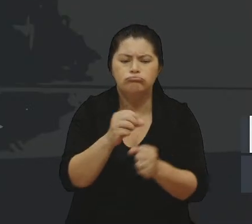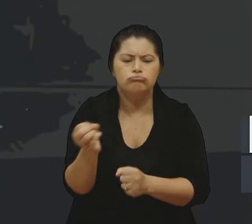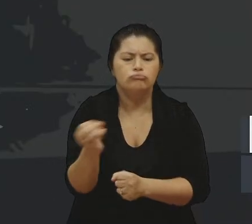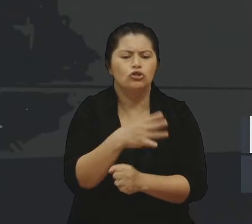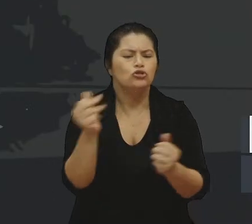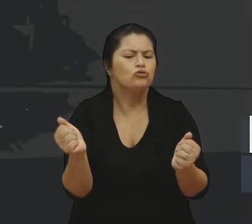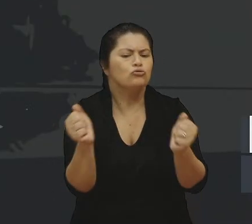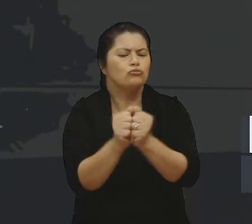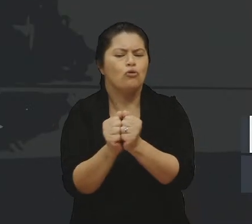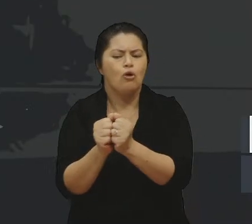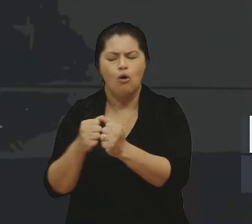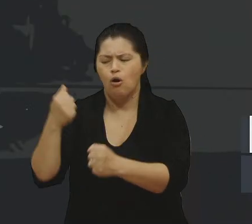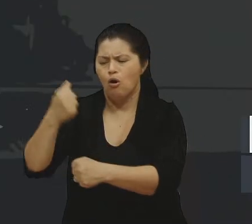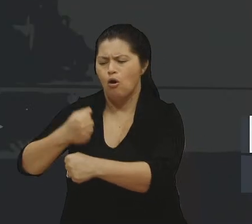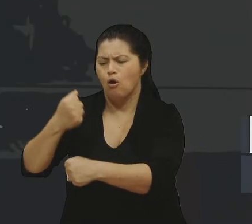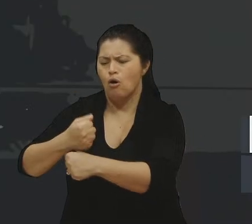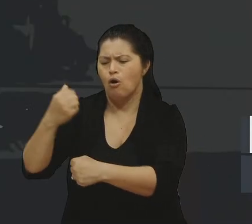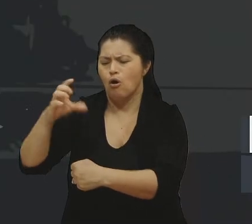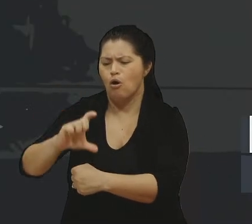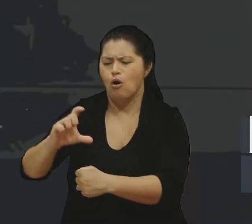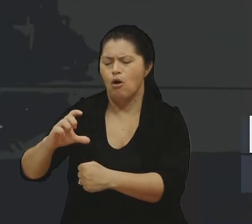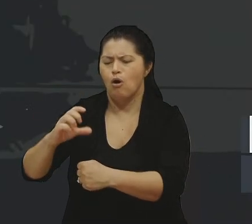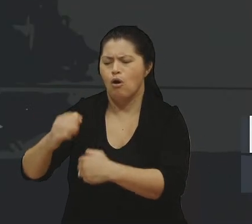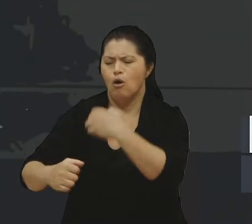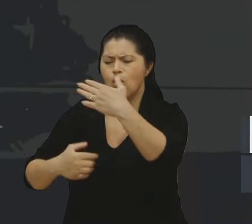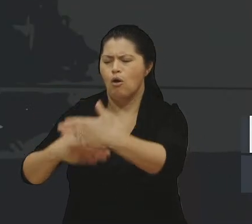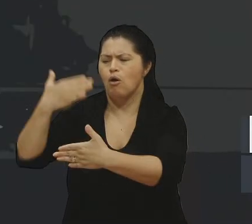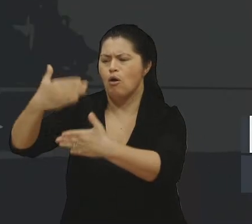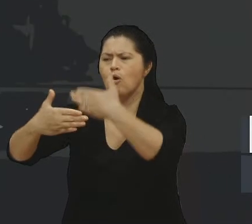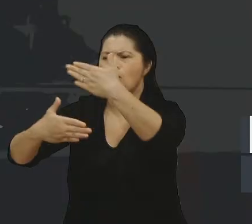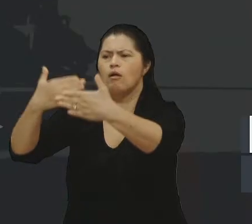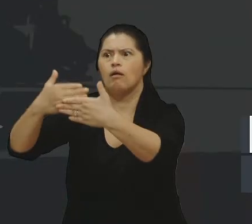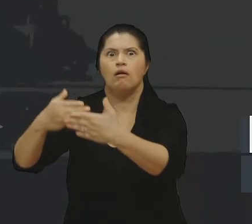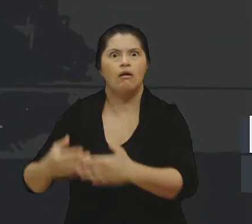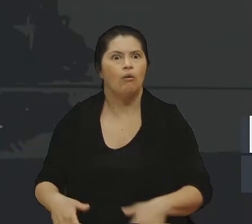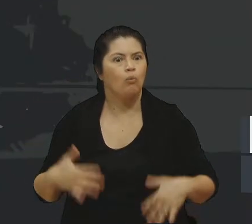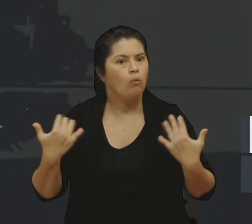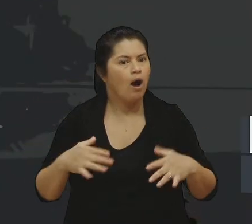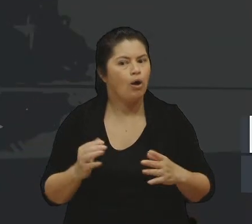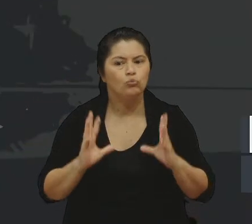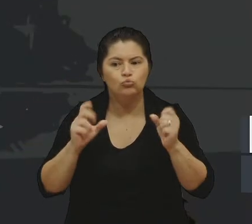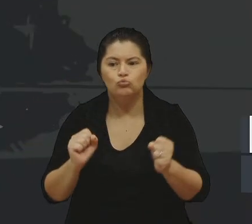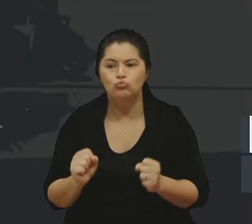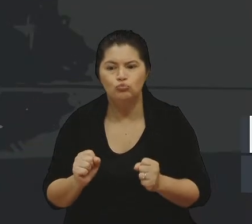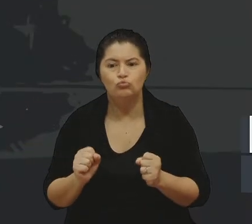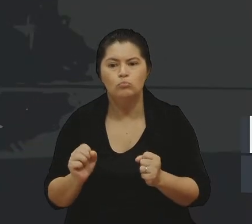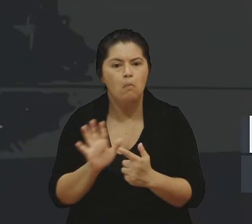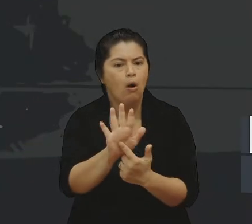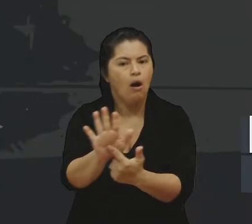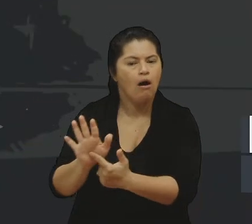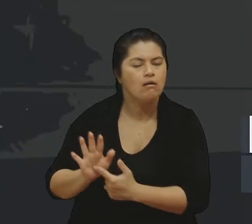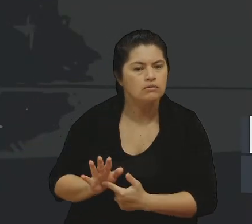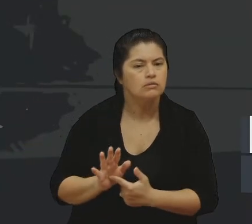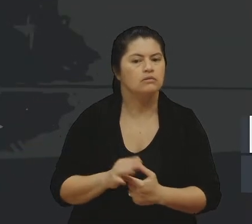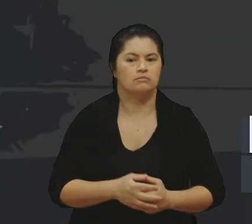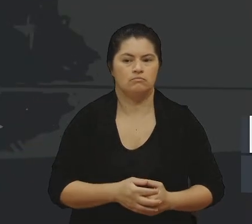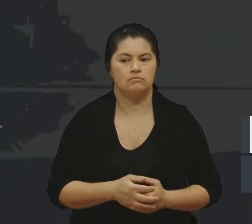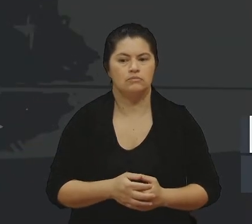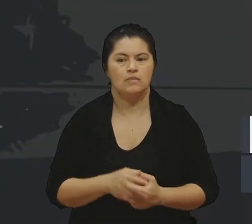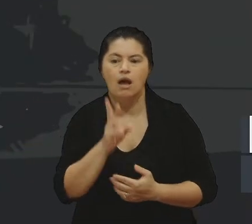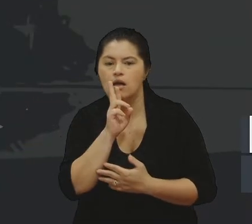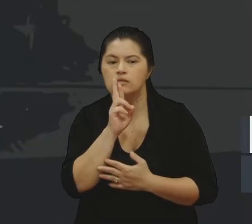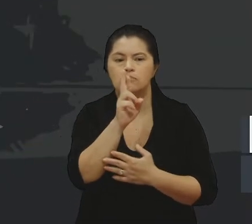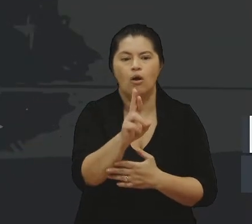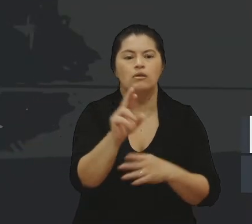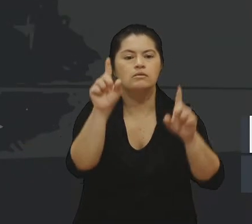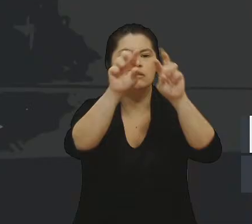juntando tijolo, fazendo muro de tijolo? Vai aparecer lá. É incrível. Porque condensa tudo que tem de educação no mundo numa resposta sintetizada